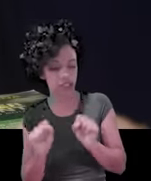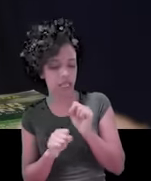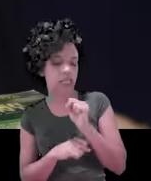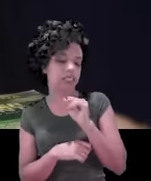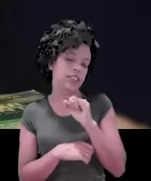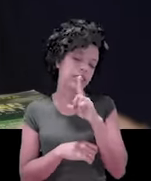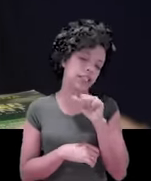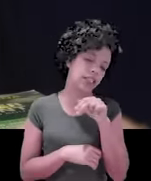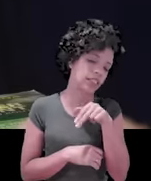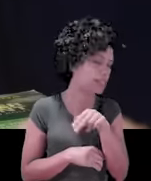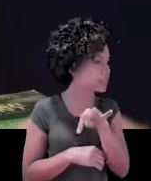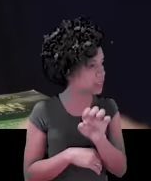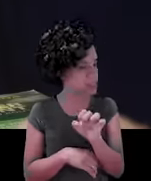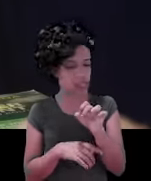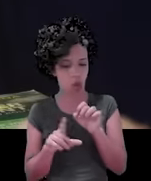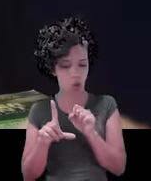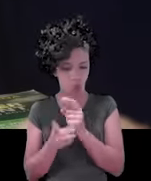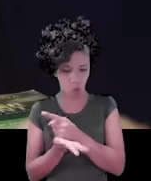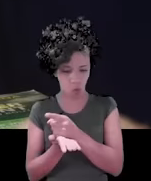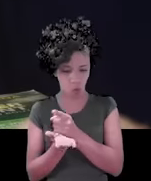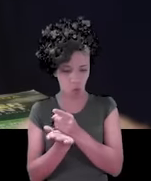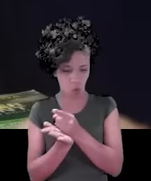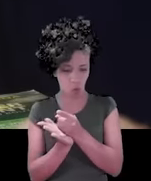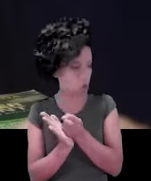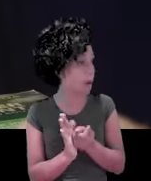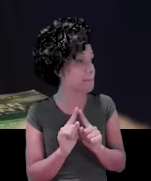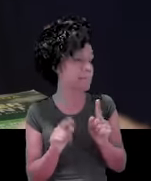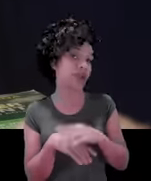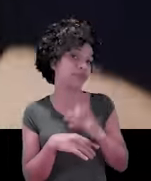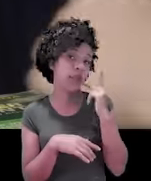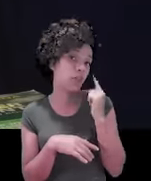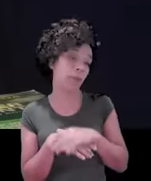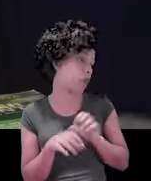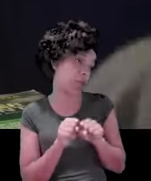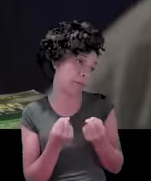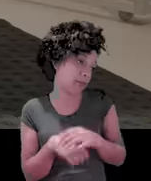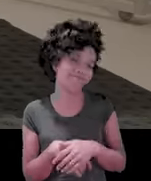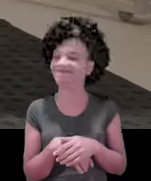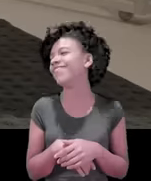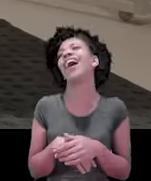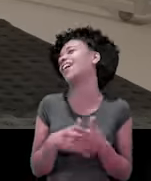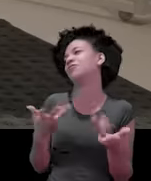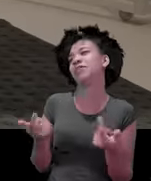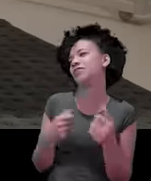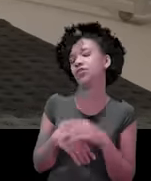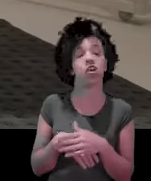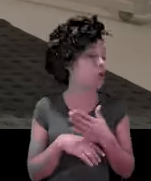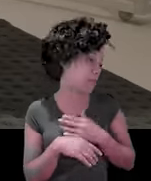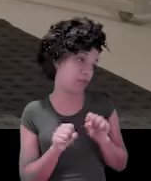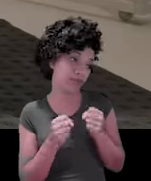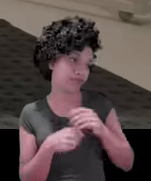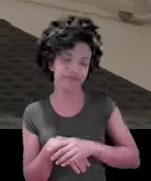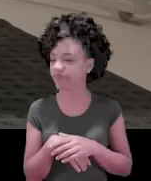cindactas são os controle de tráfego aéreo no Brasil só que é muito comum também não funcionar falar para mim isso aqui marca e o meu não